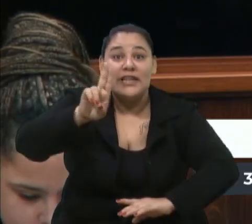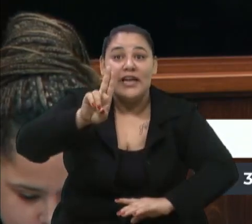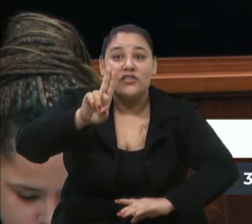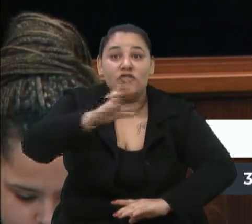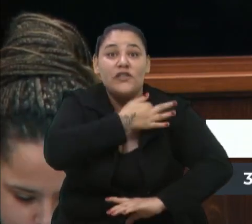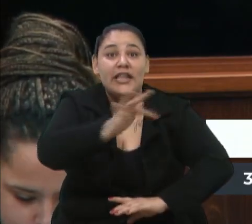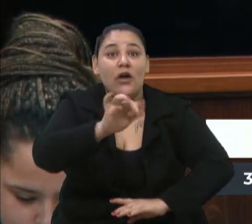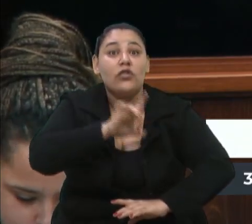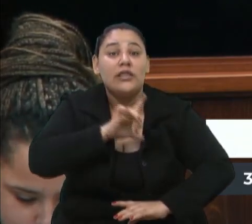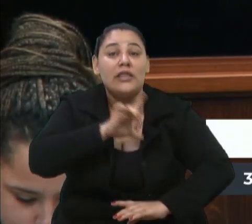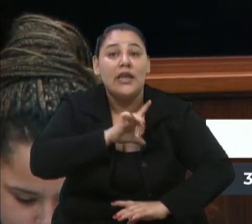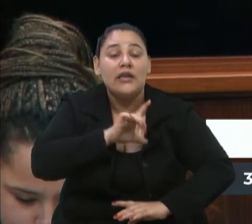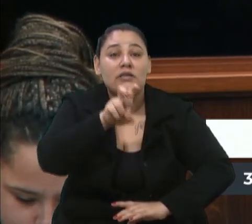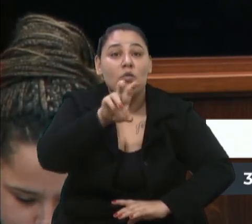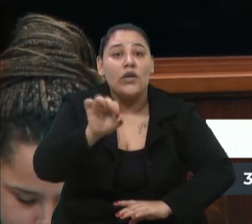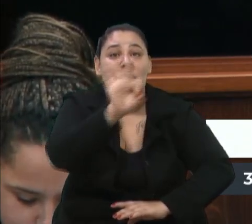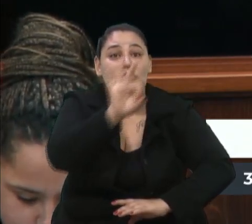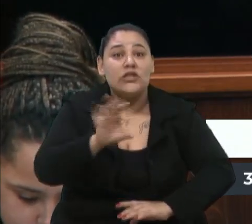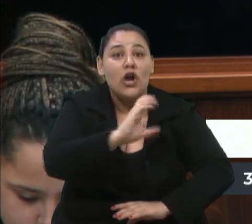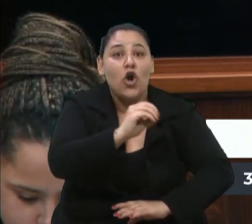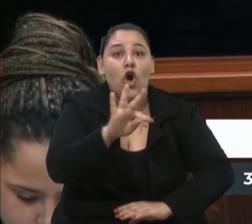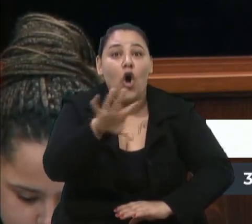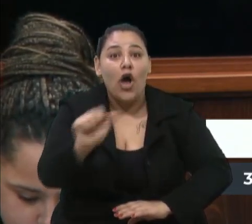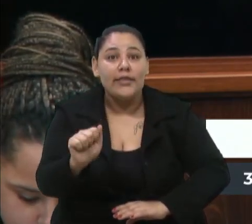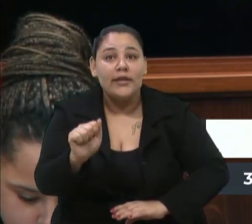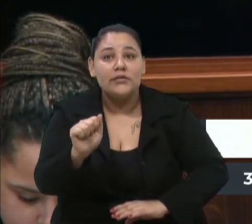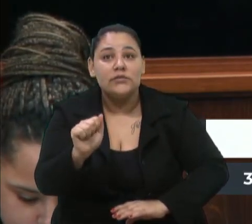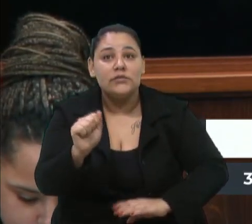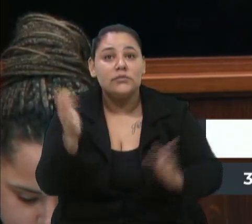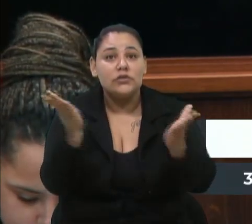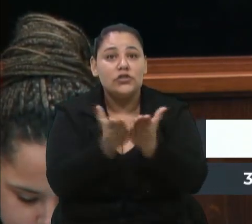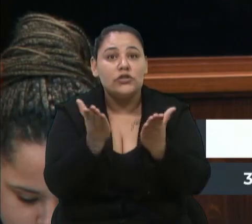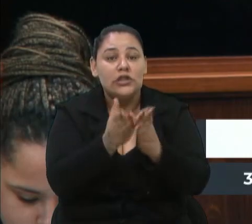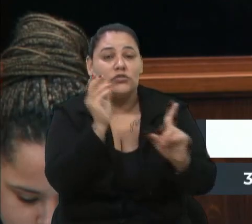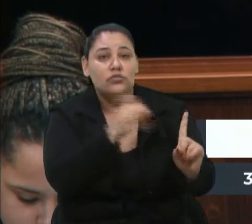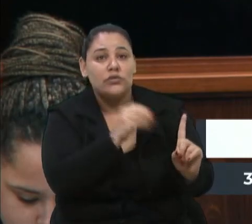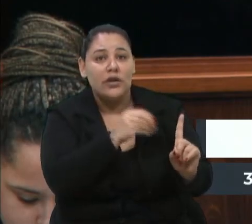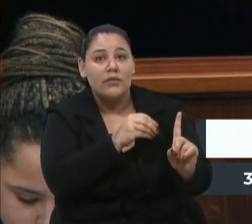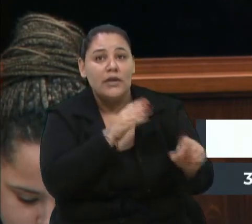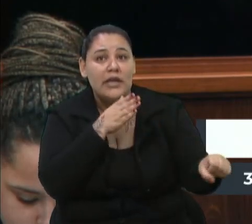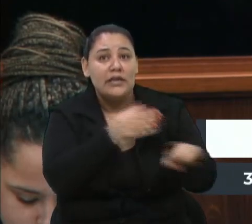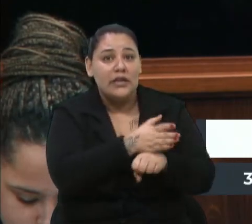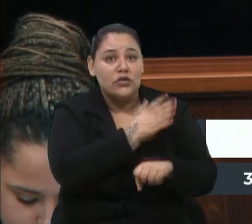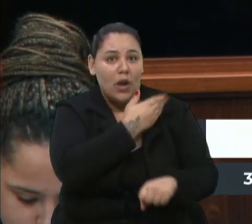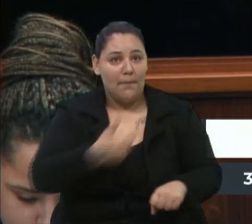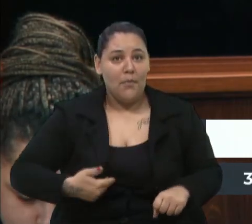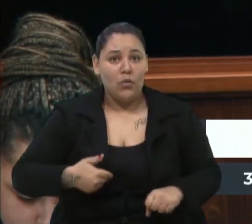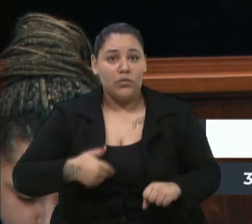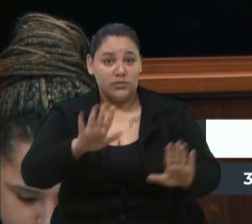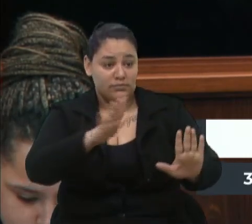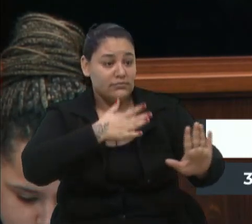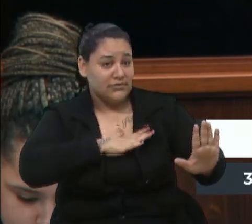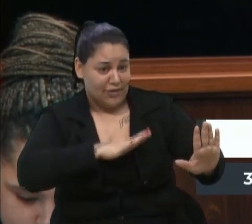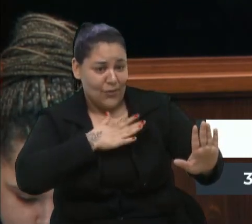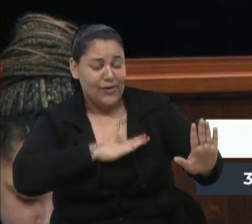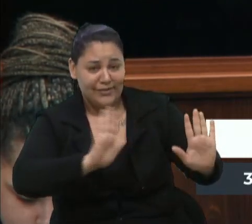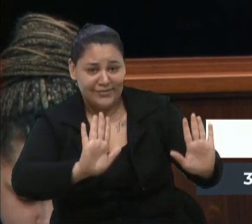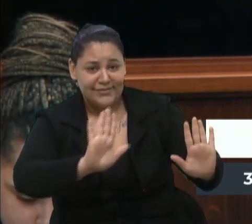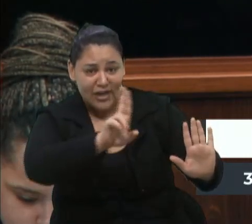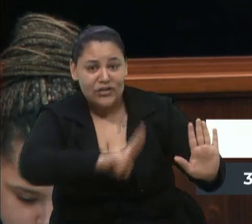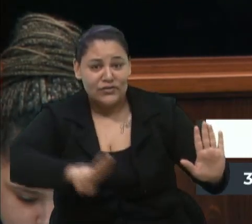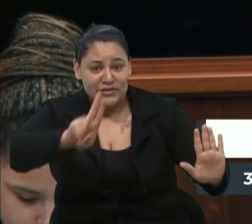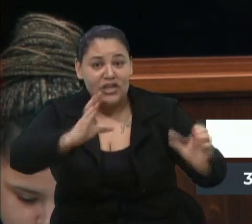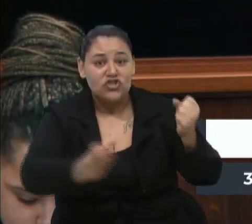de 50% para estudantes pobres e egressos da escola pública. Então, fiquem tranquilos, que a universidade pública